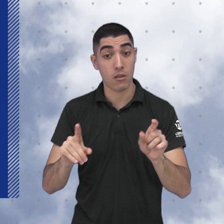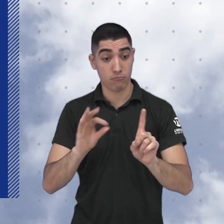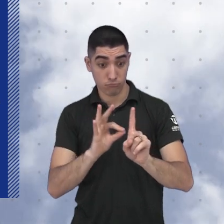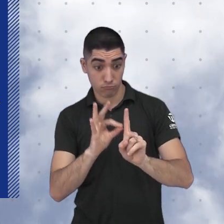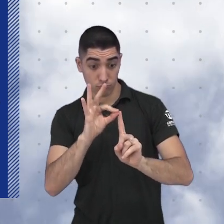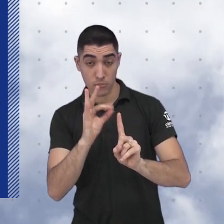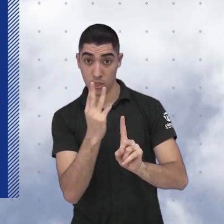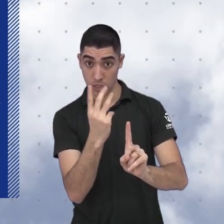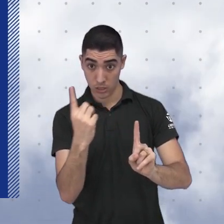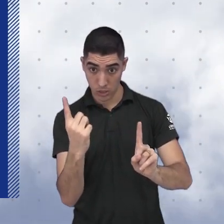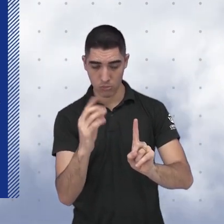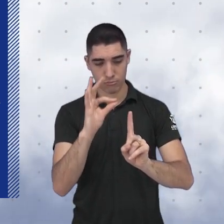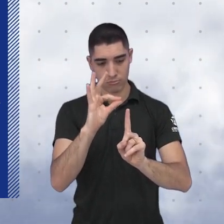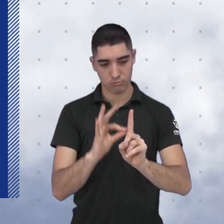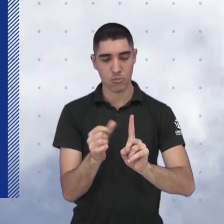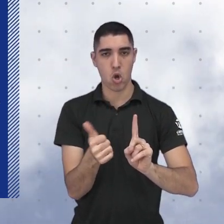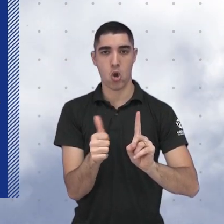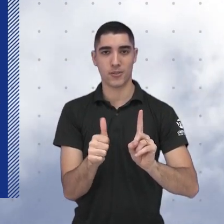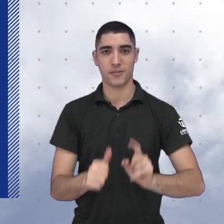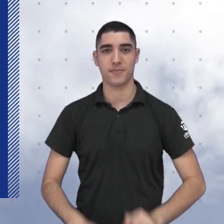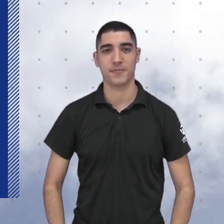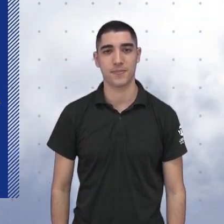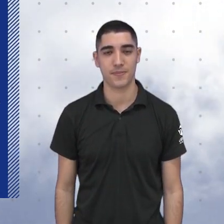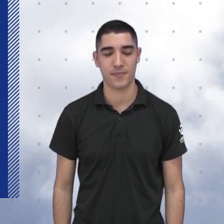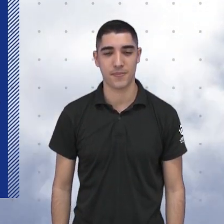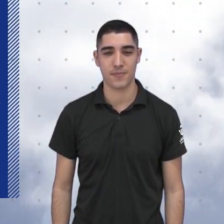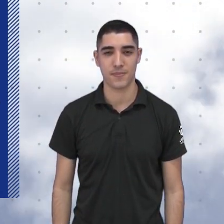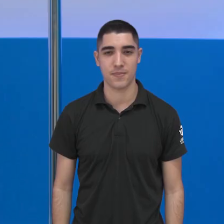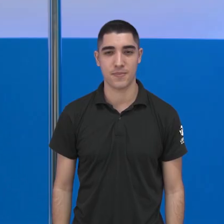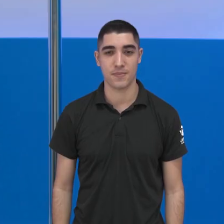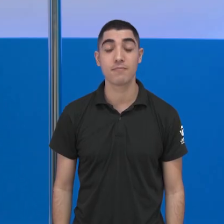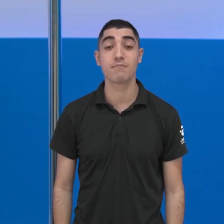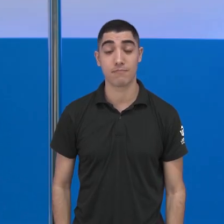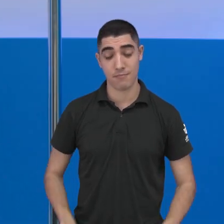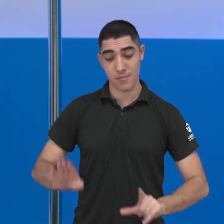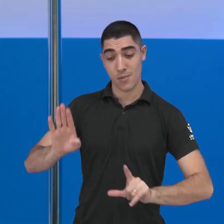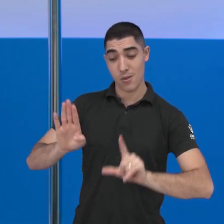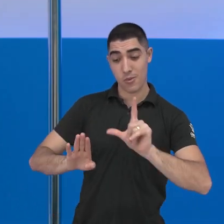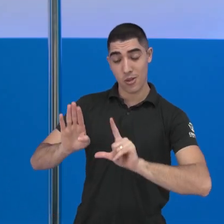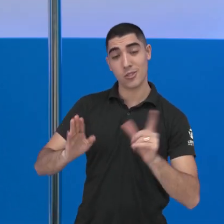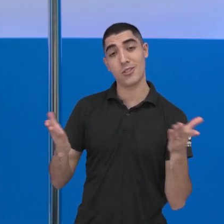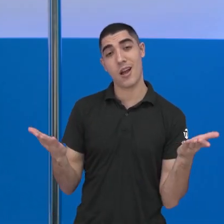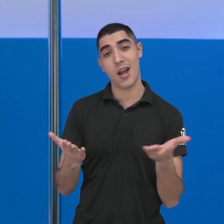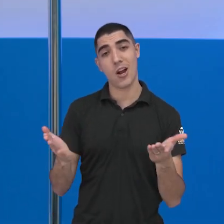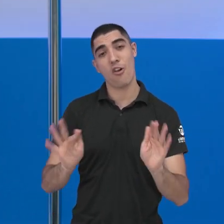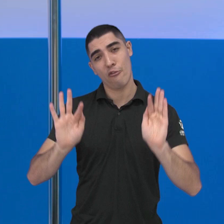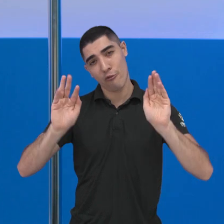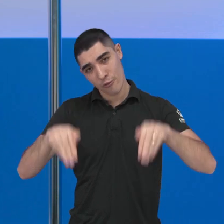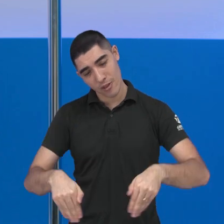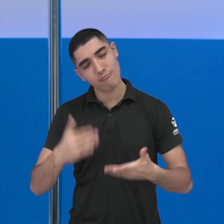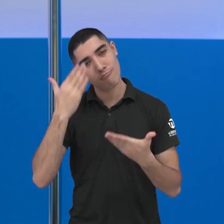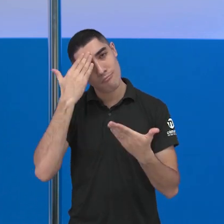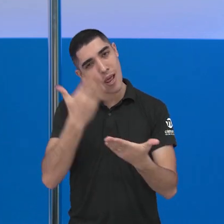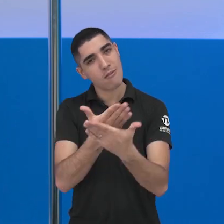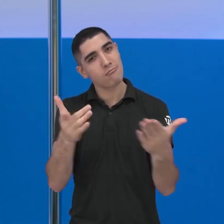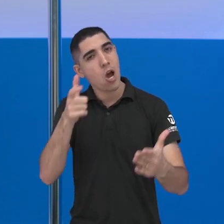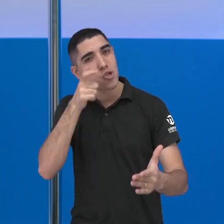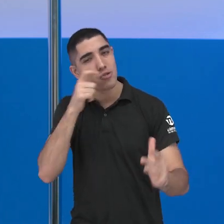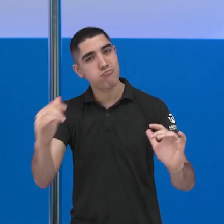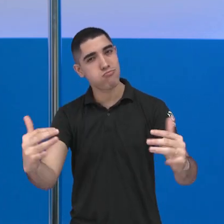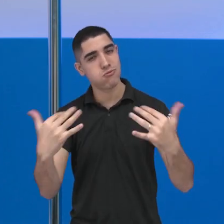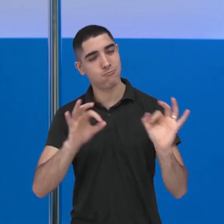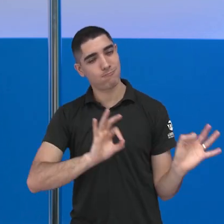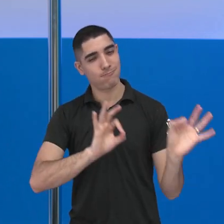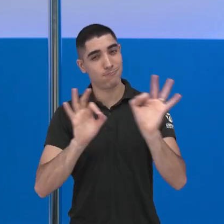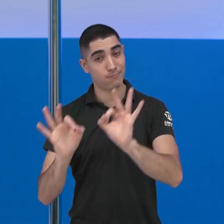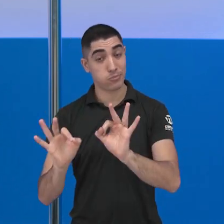esperada é de 31 graus e a mínima de 11. E o Boletim Legislativo fica por aqui. Obrigada pela